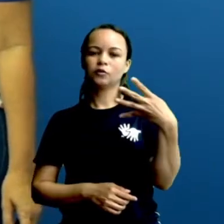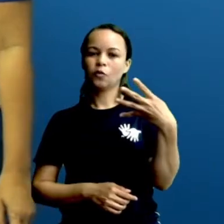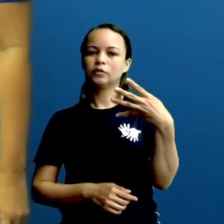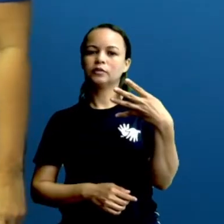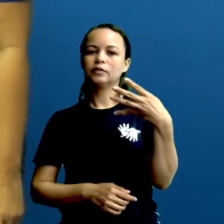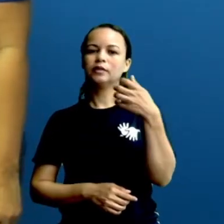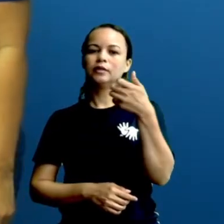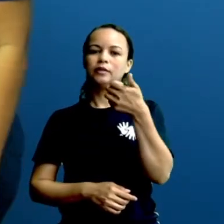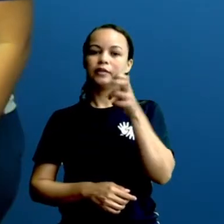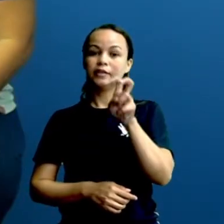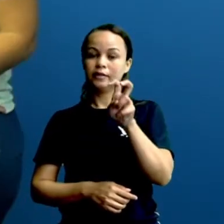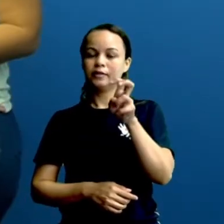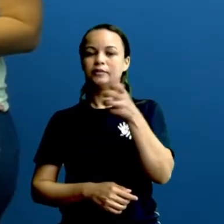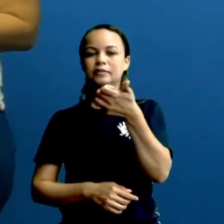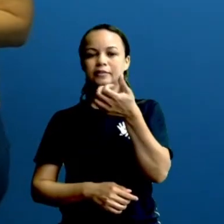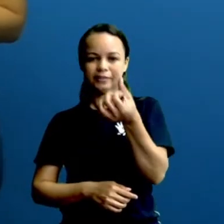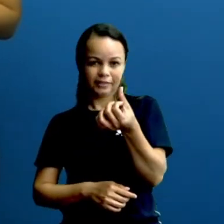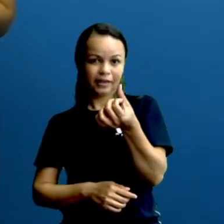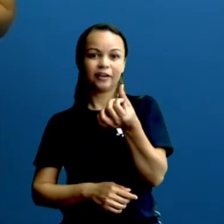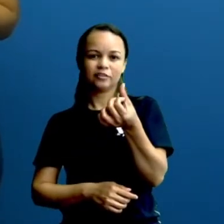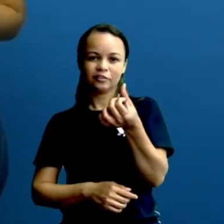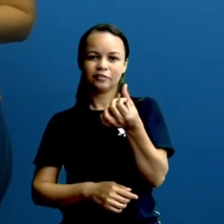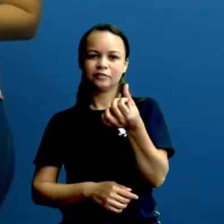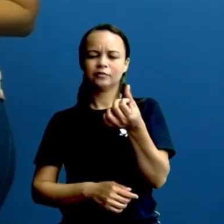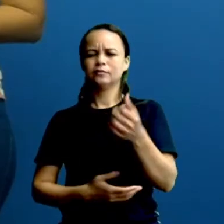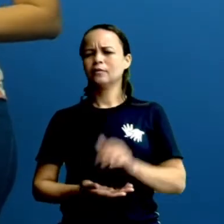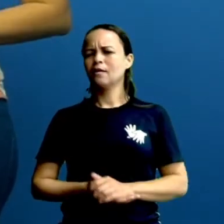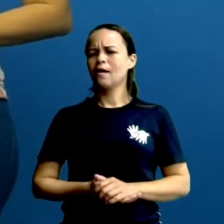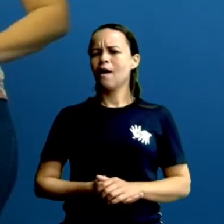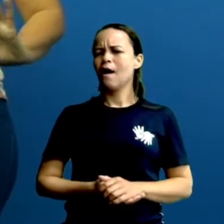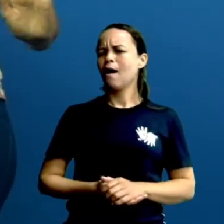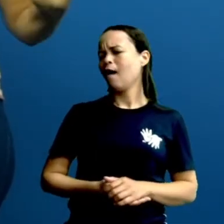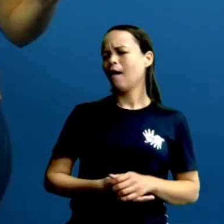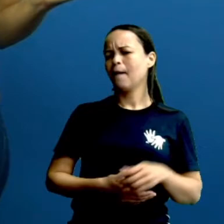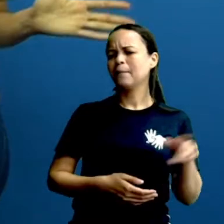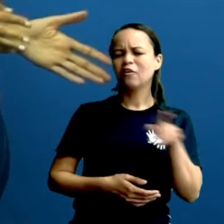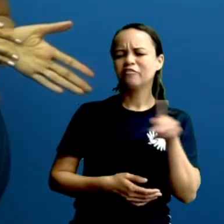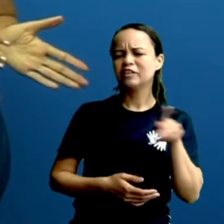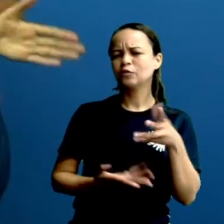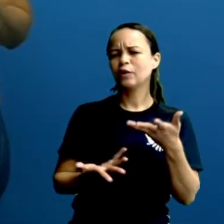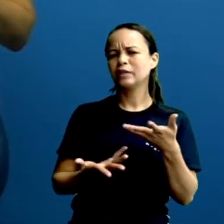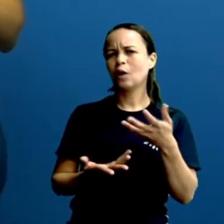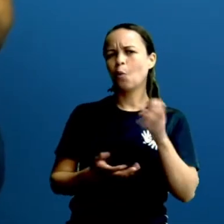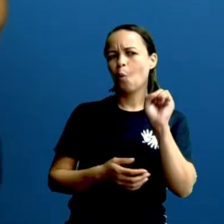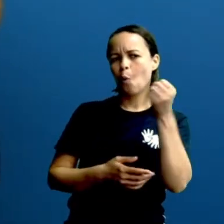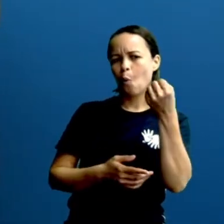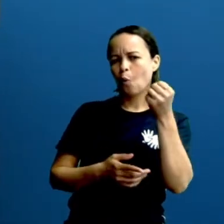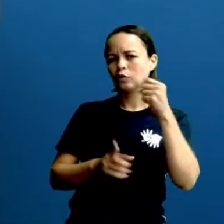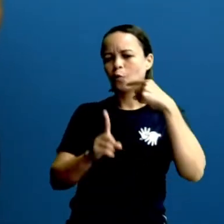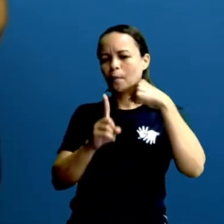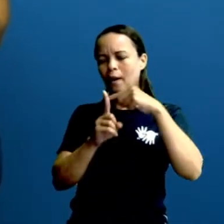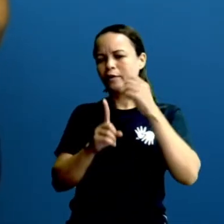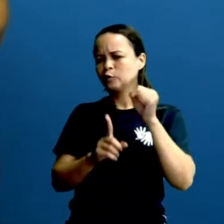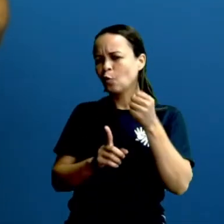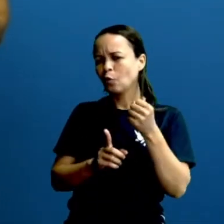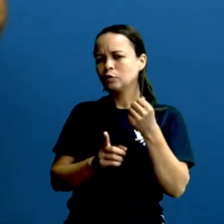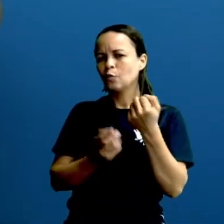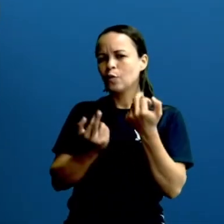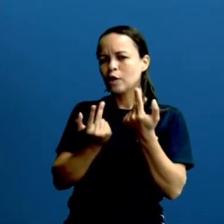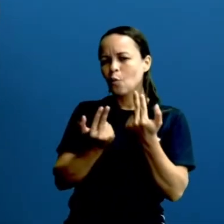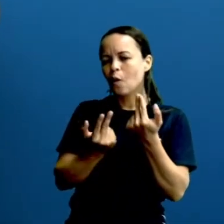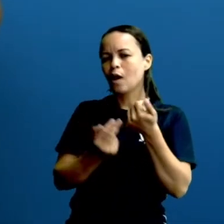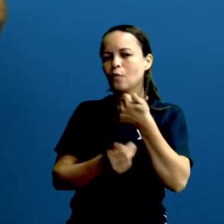13, 14, 15, 16. Ah, professora, então 8 mais 8